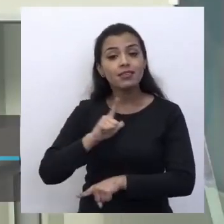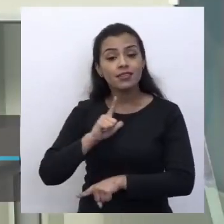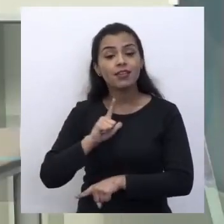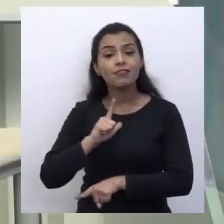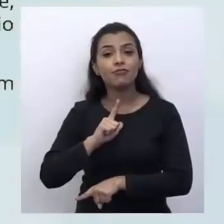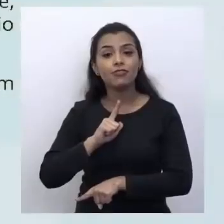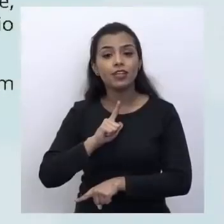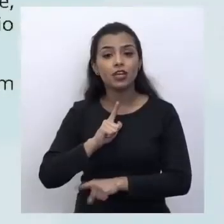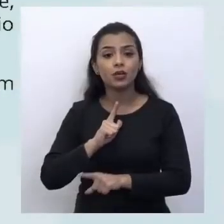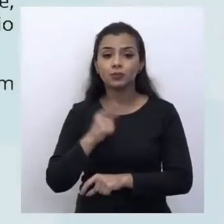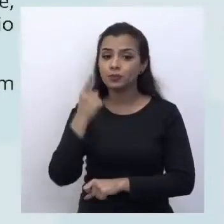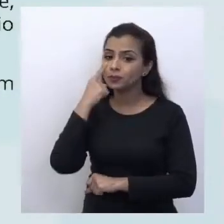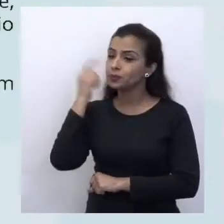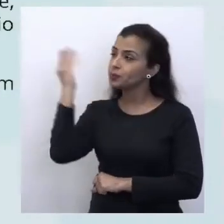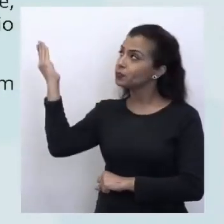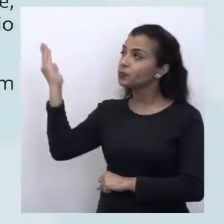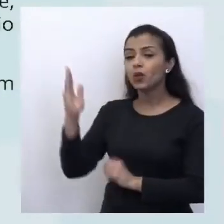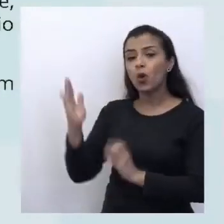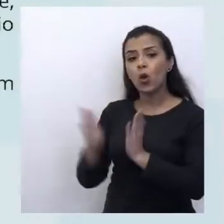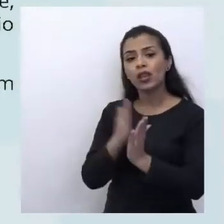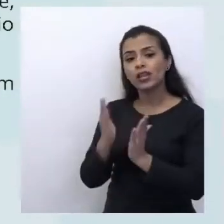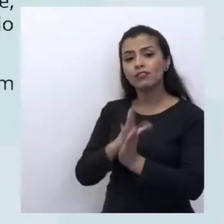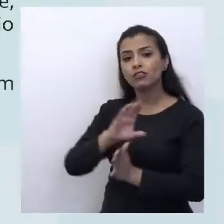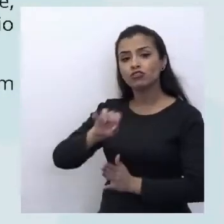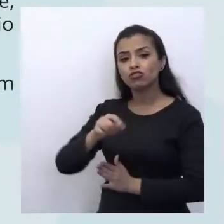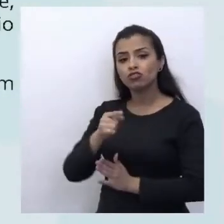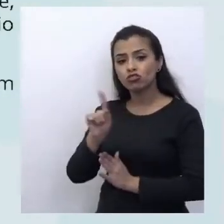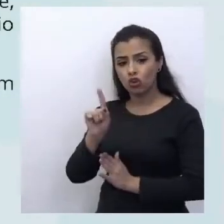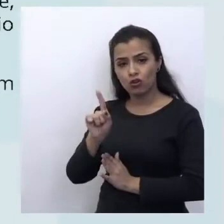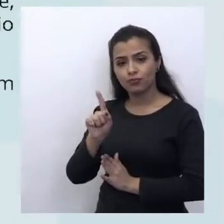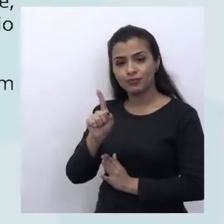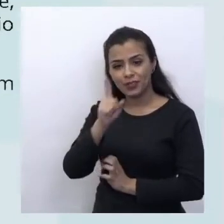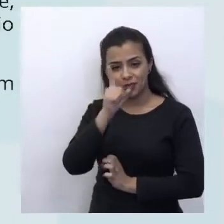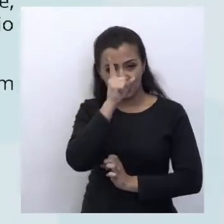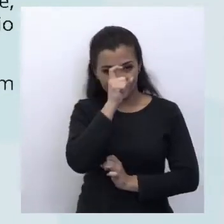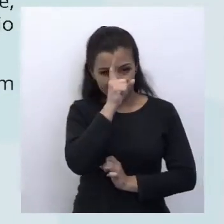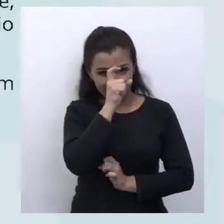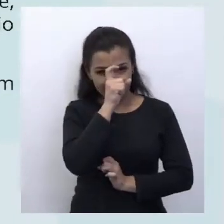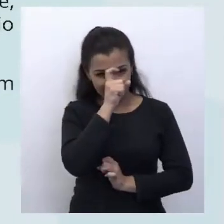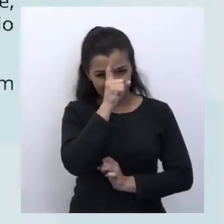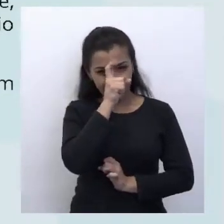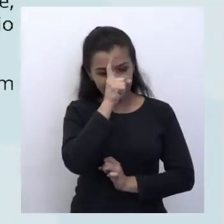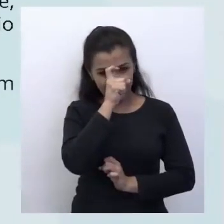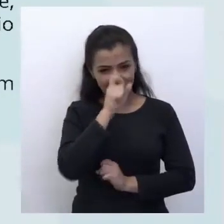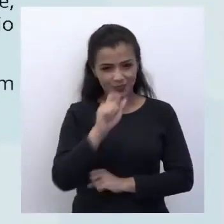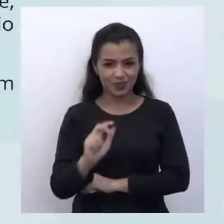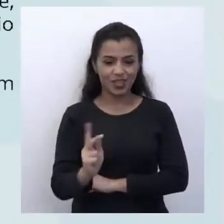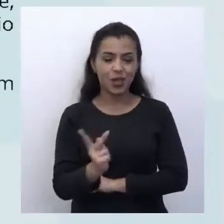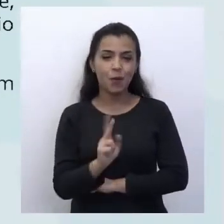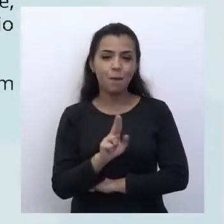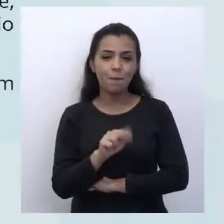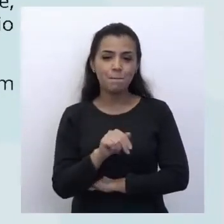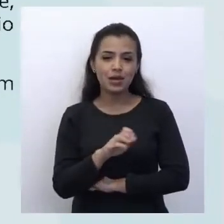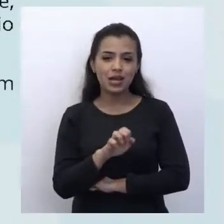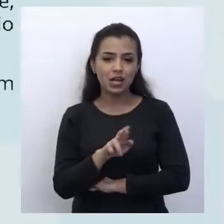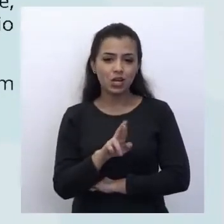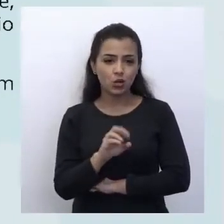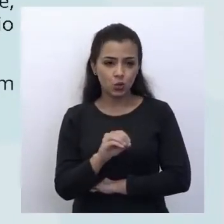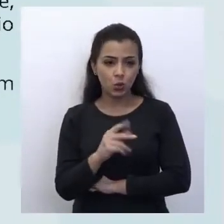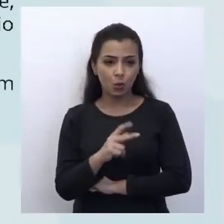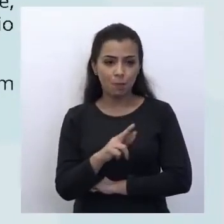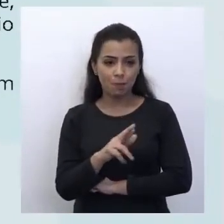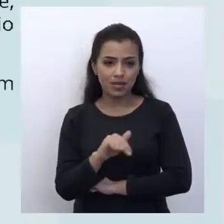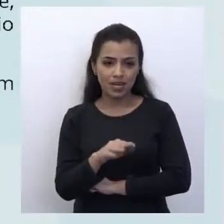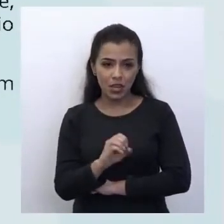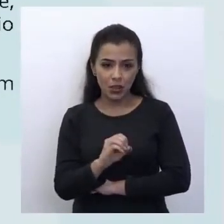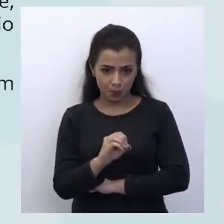Jó. Foi feito num hospital, numa ala do hospital que estava meio abandonado, no Hospital Humberto Primo,